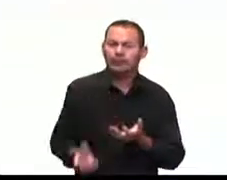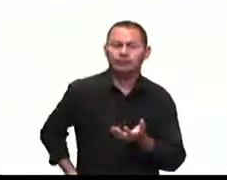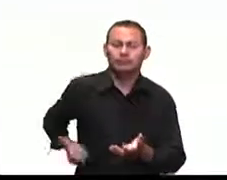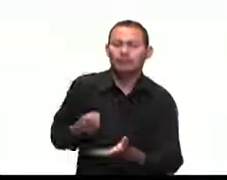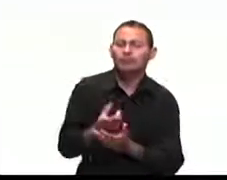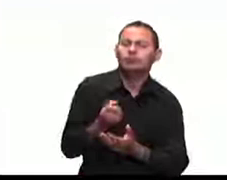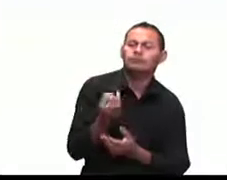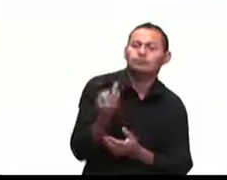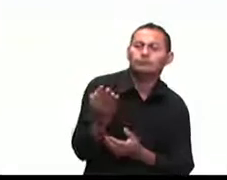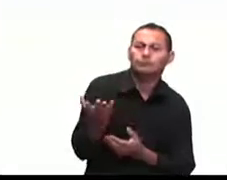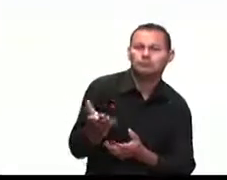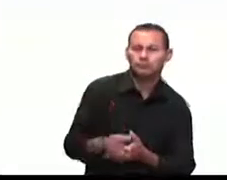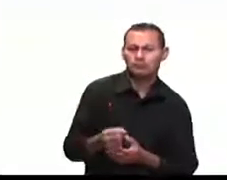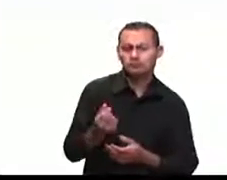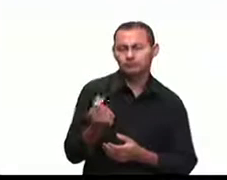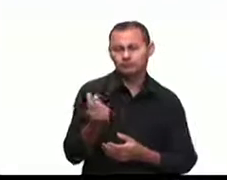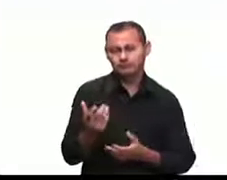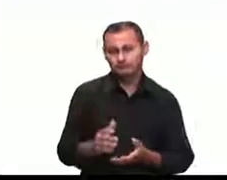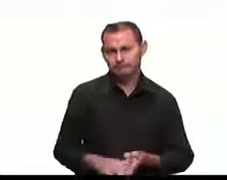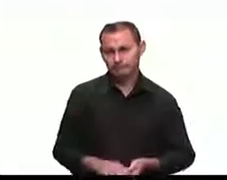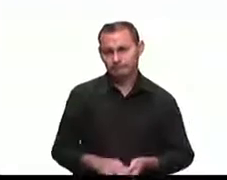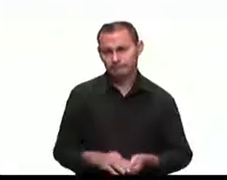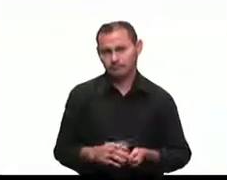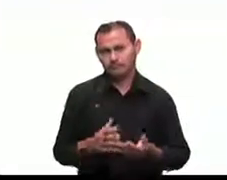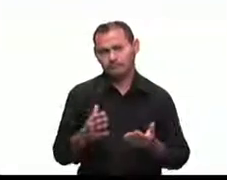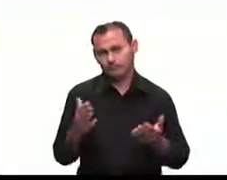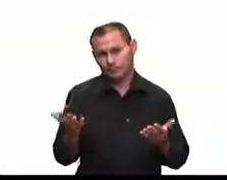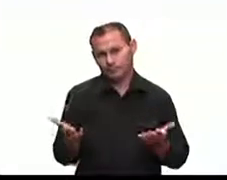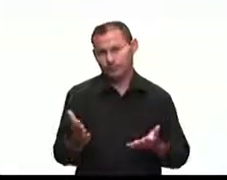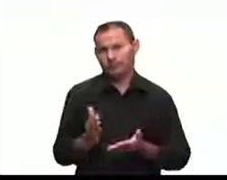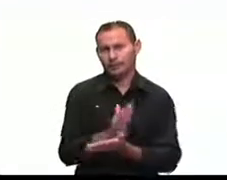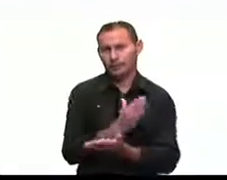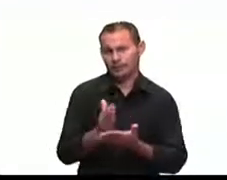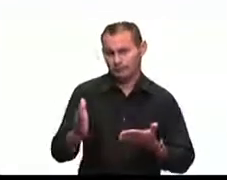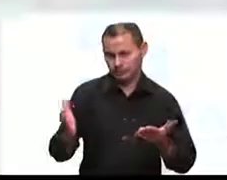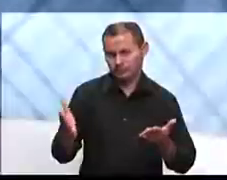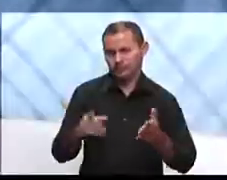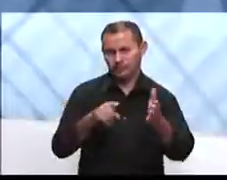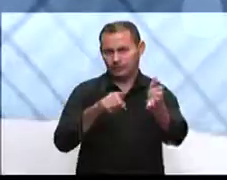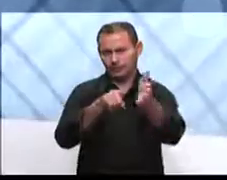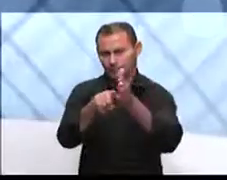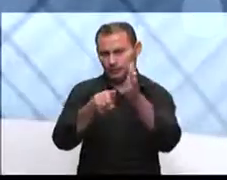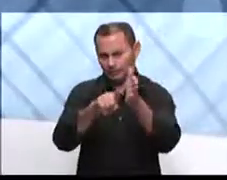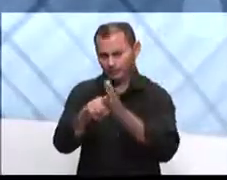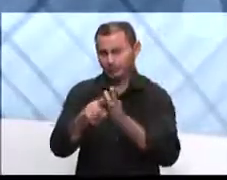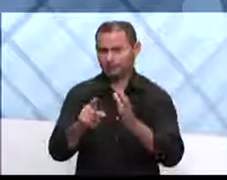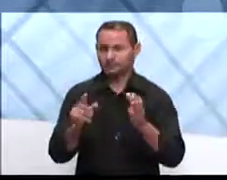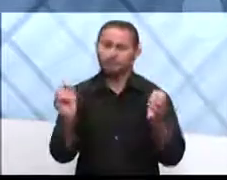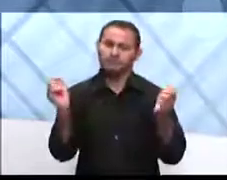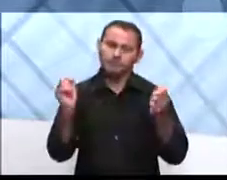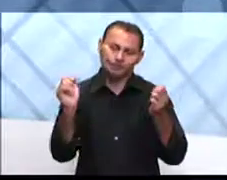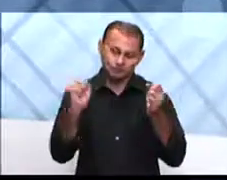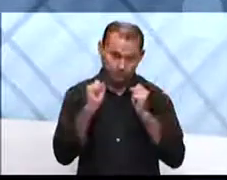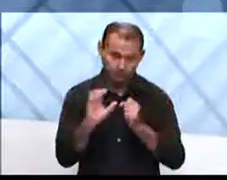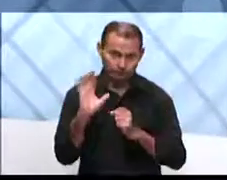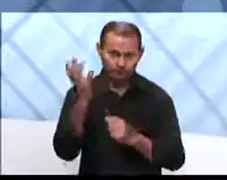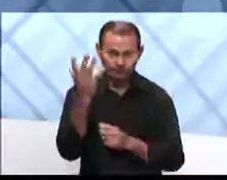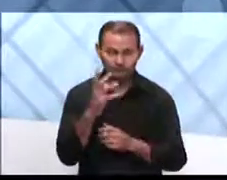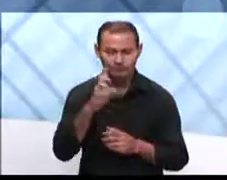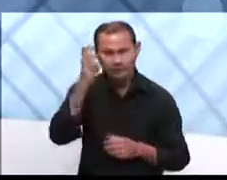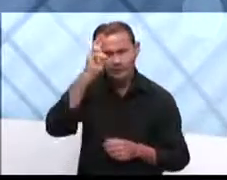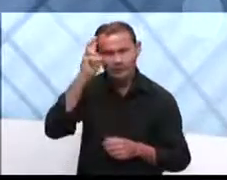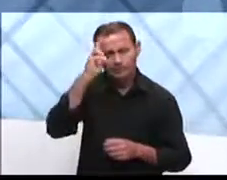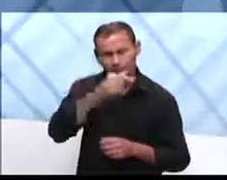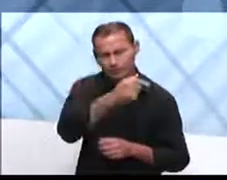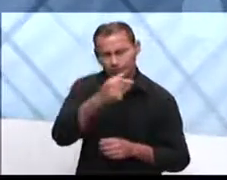pagar? Logicamente, pessoal, tá? Então, são algumas das perguntas, das possíveis perguntas. Lembre que na